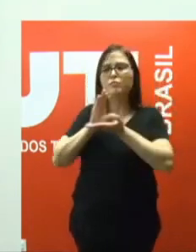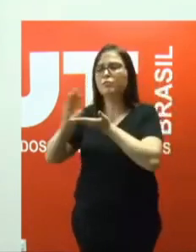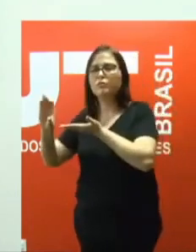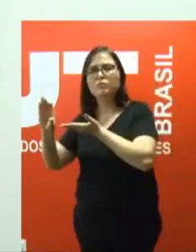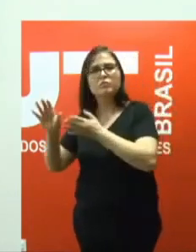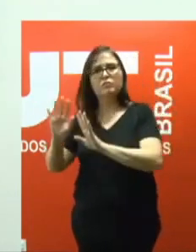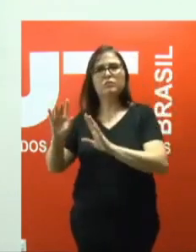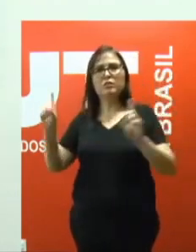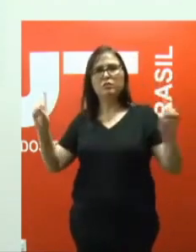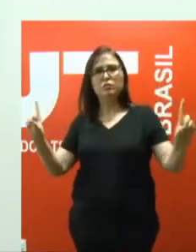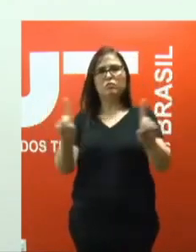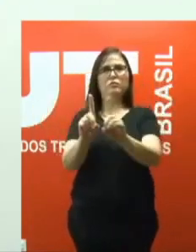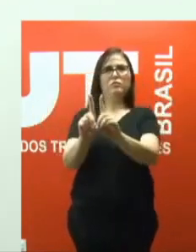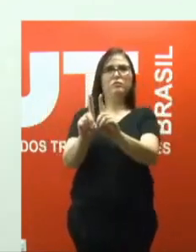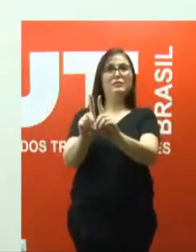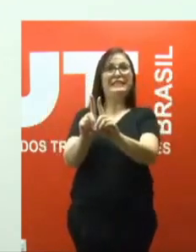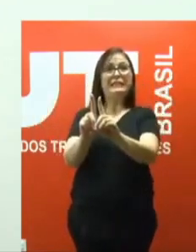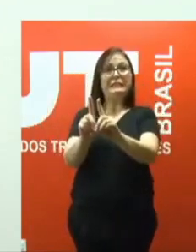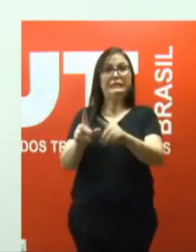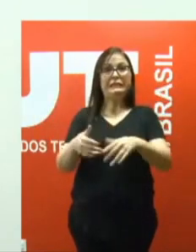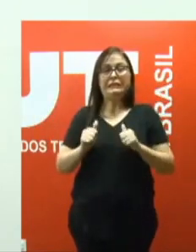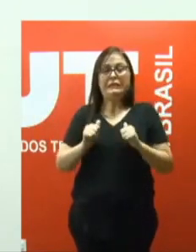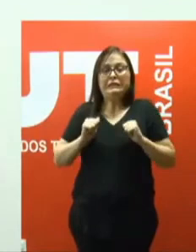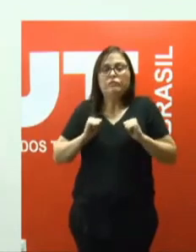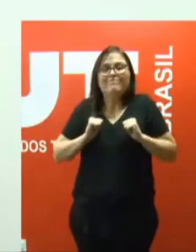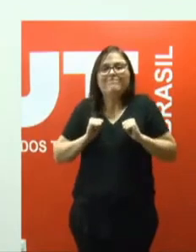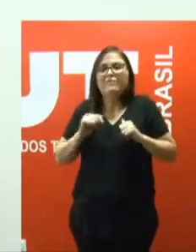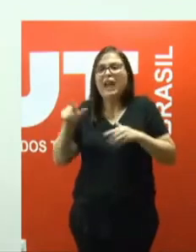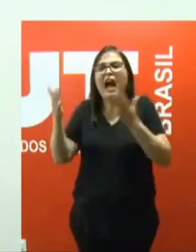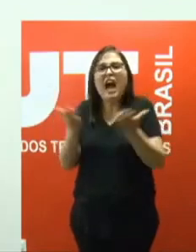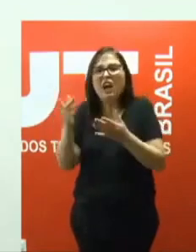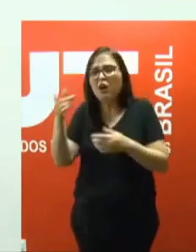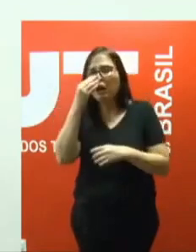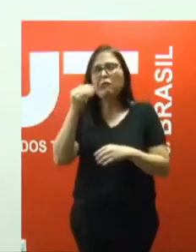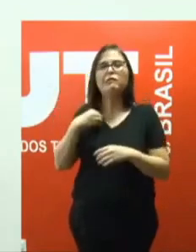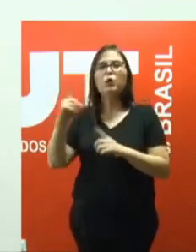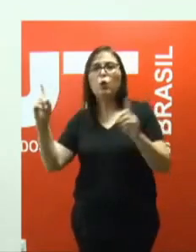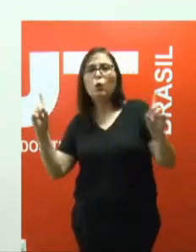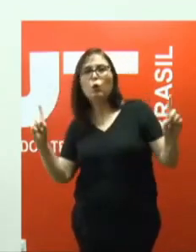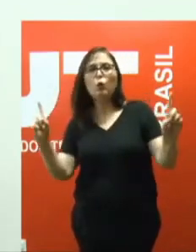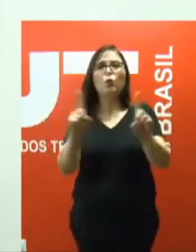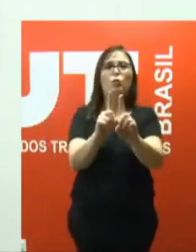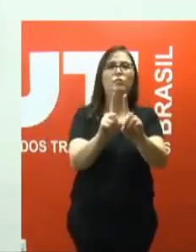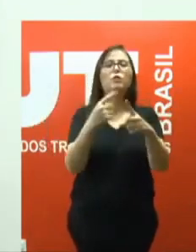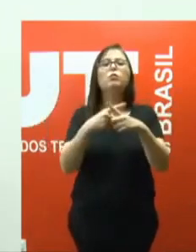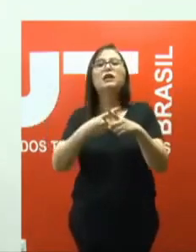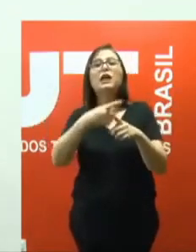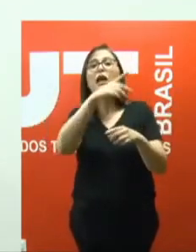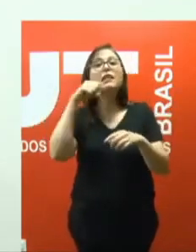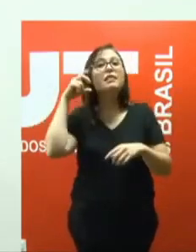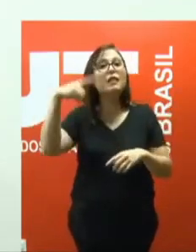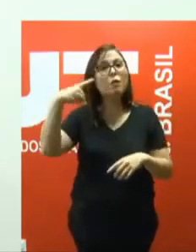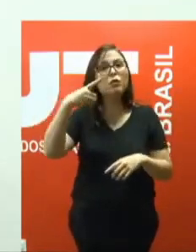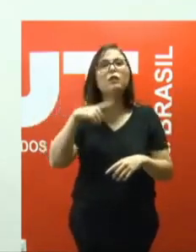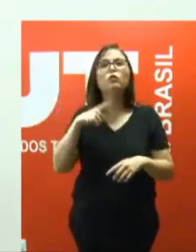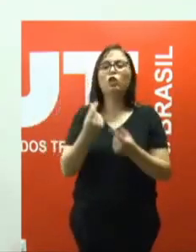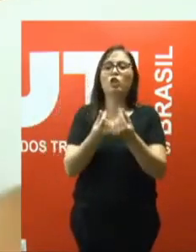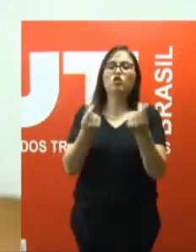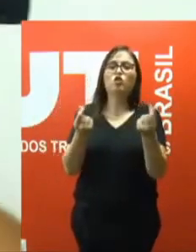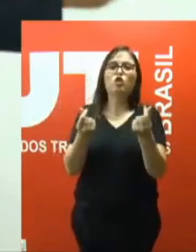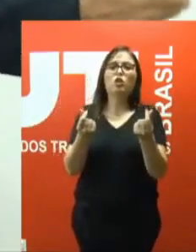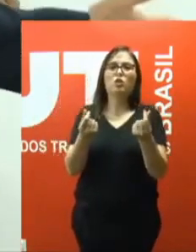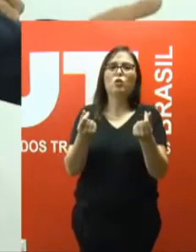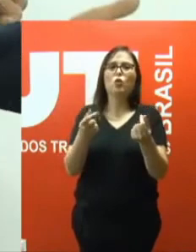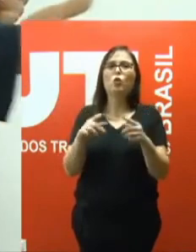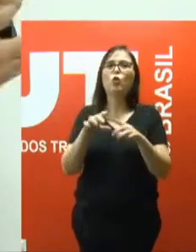vai direto para o deputado, porque ele sabe que quem tem dinheiro é o deputado. Quais deputados? Todos. Só que os nossos têm as